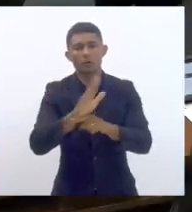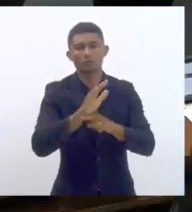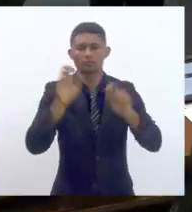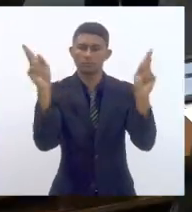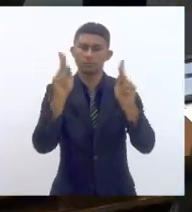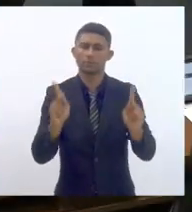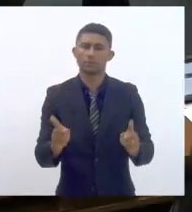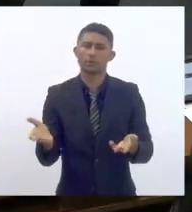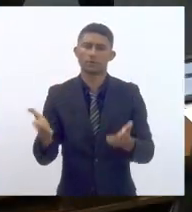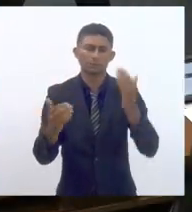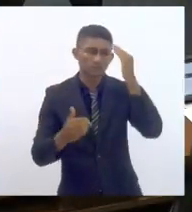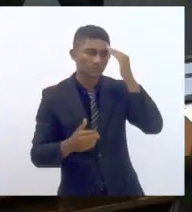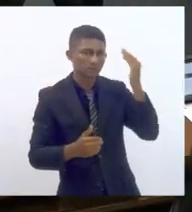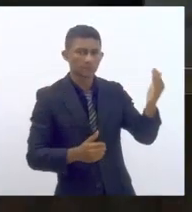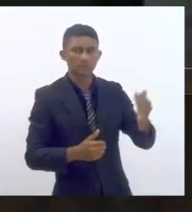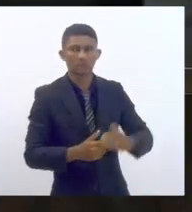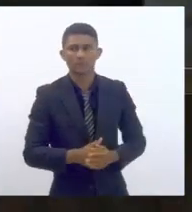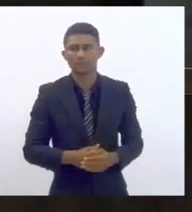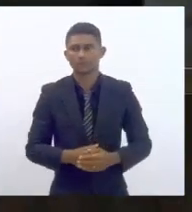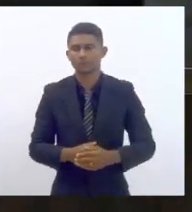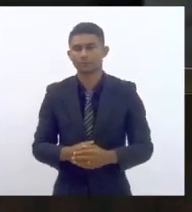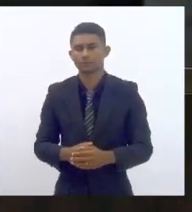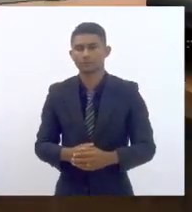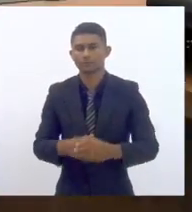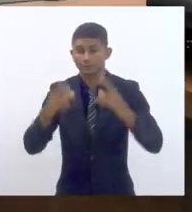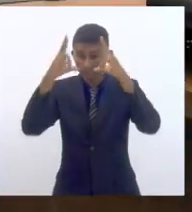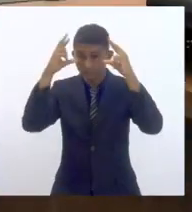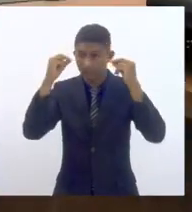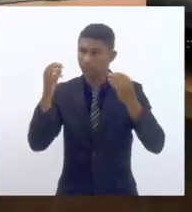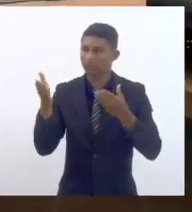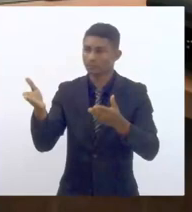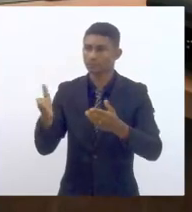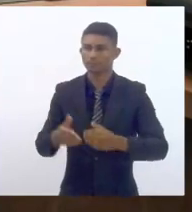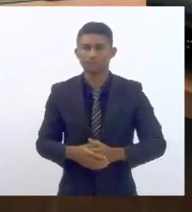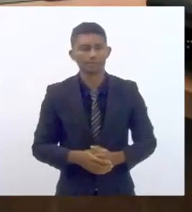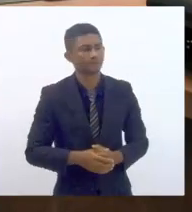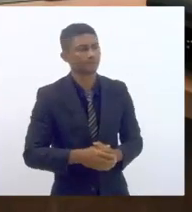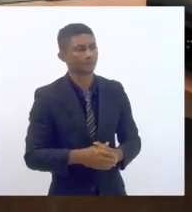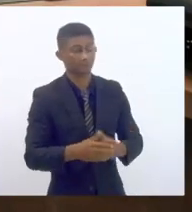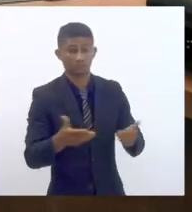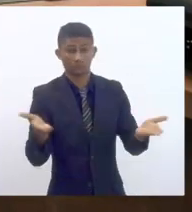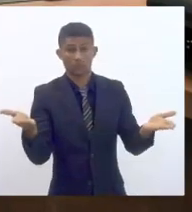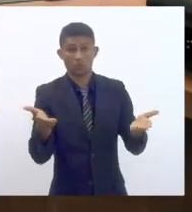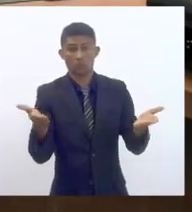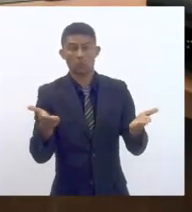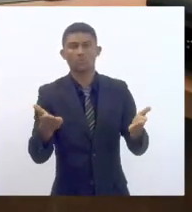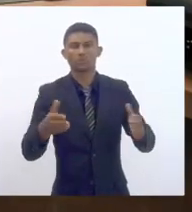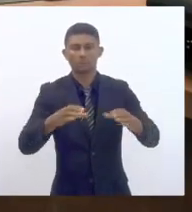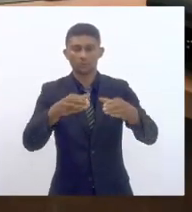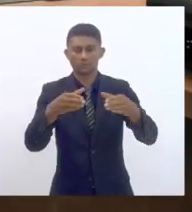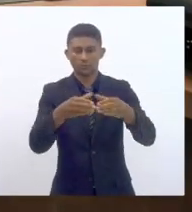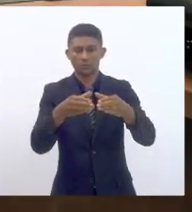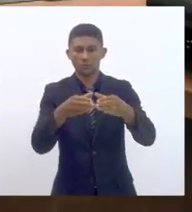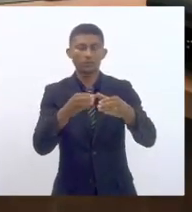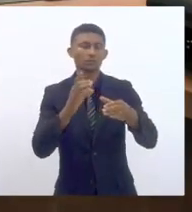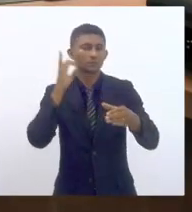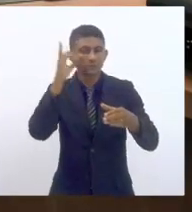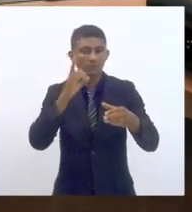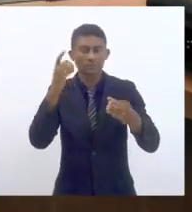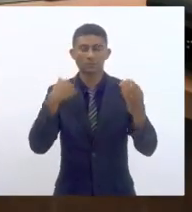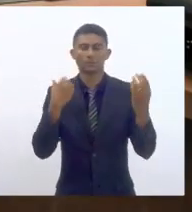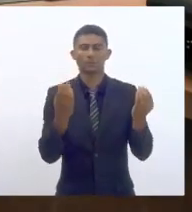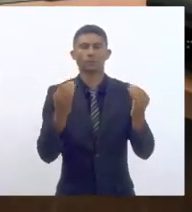presidente. Brevemente, por favor, deputado Vermelho. Obrigado. Presidente, hoje eu botei no grupo de deputados